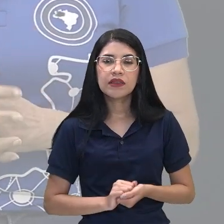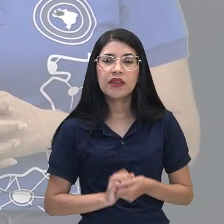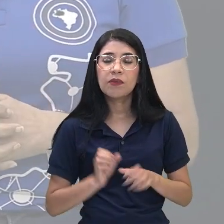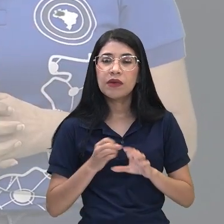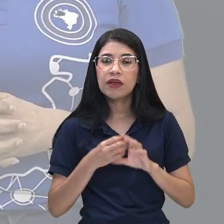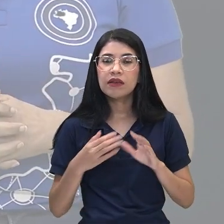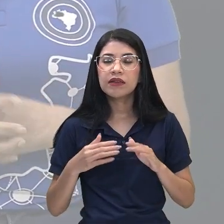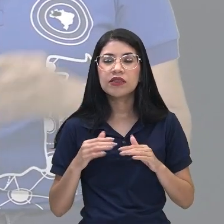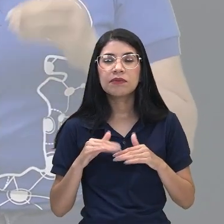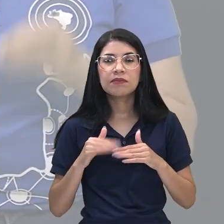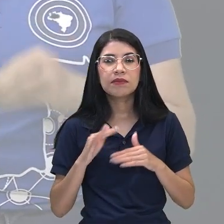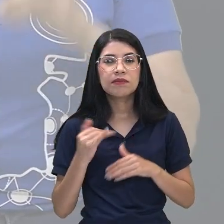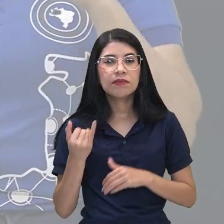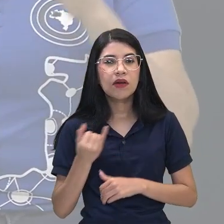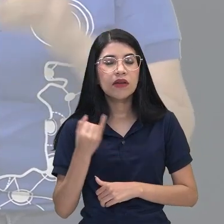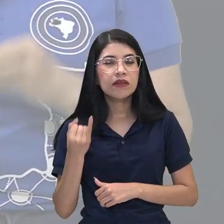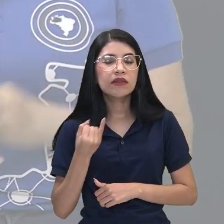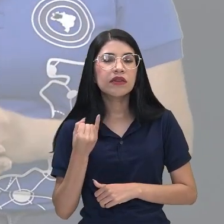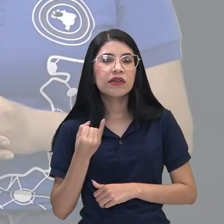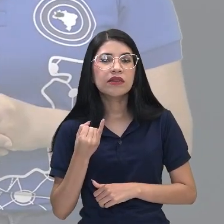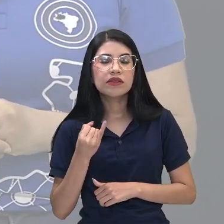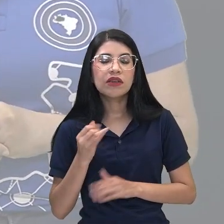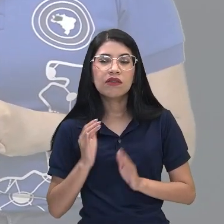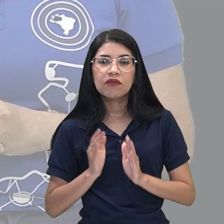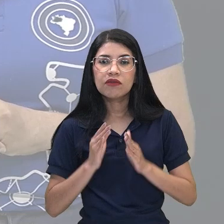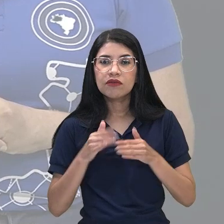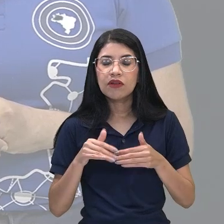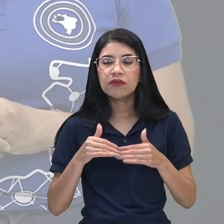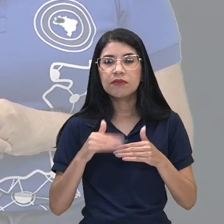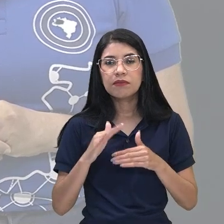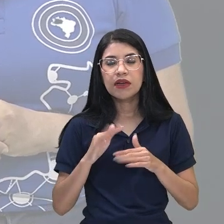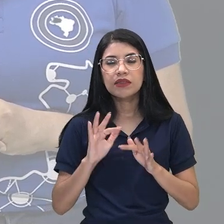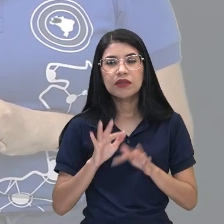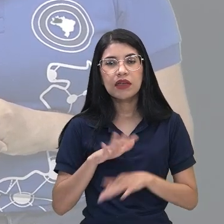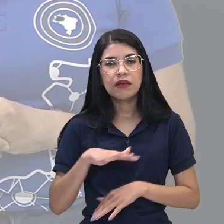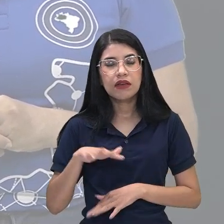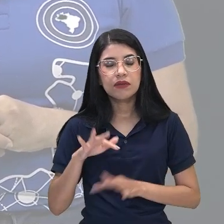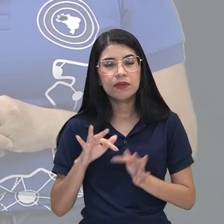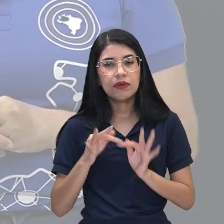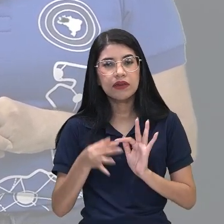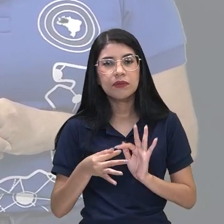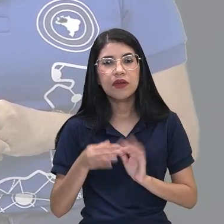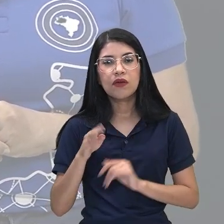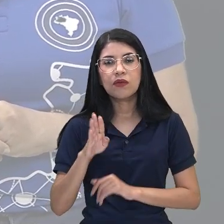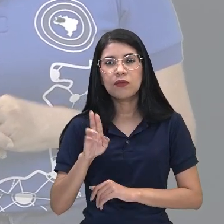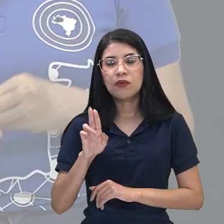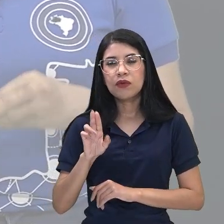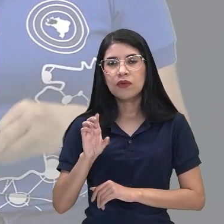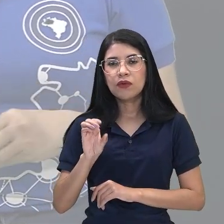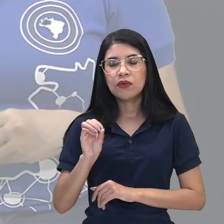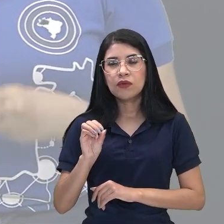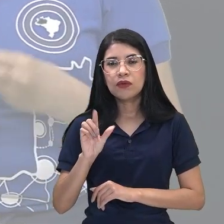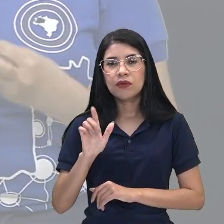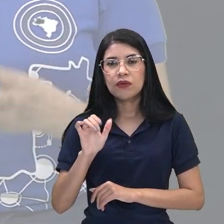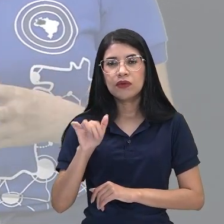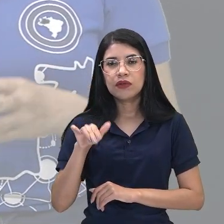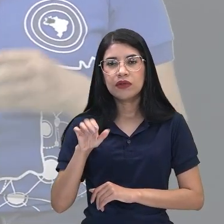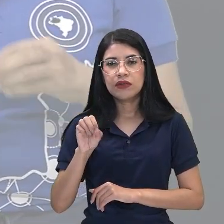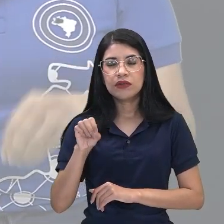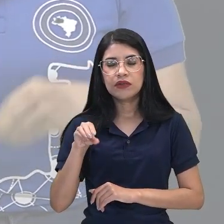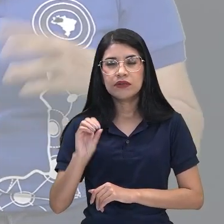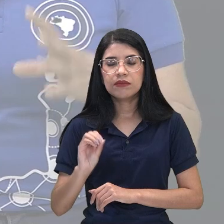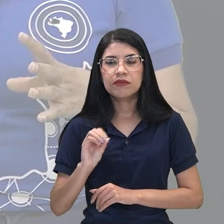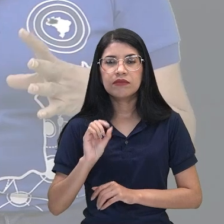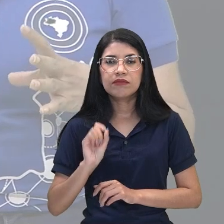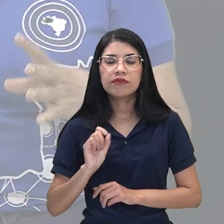característica que se enfatiza mais no arcadismo, é o bucolismo. É aquela vida